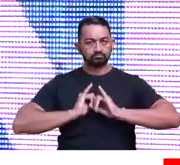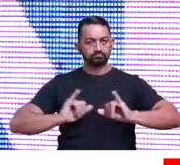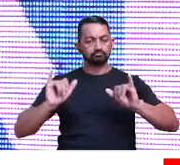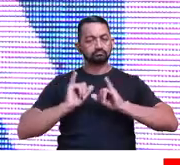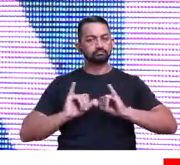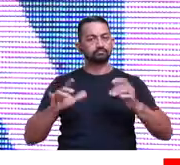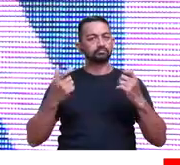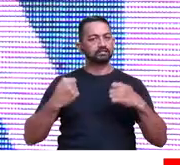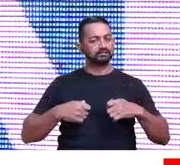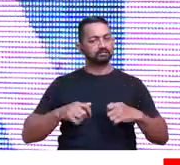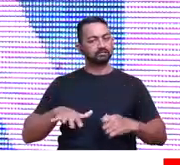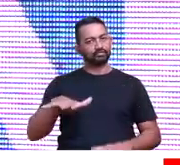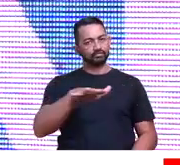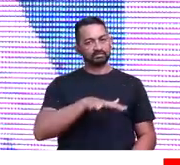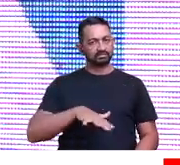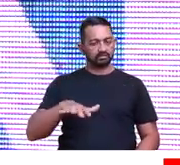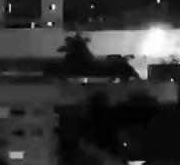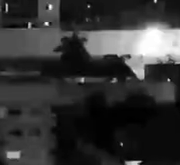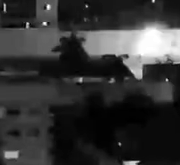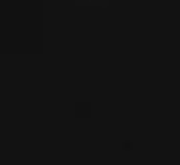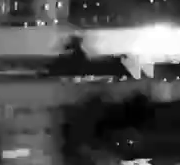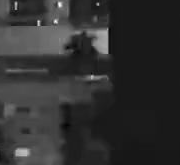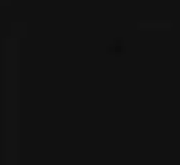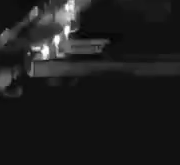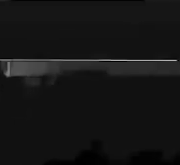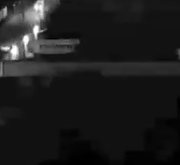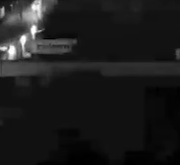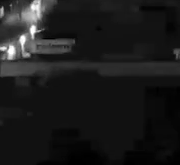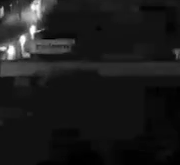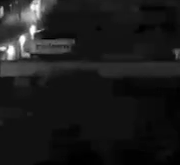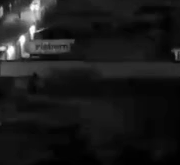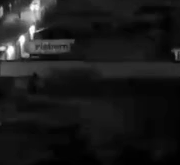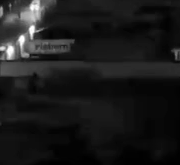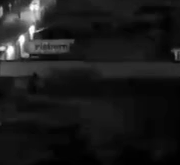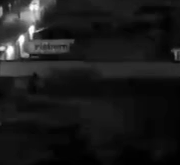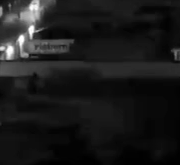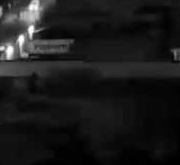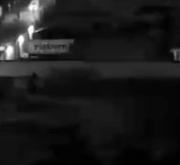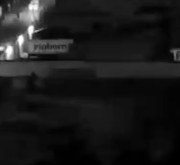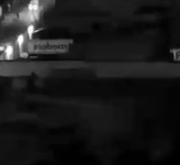e trazendo todas as informações para vocês. Imperatriz Online.